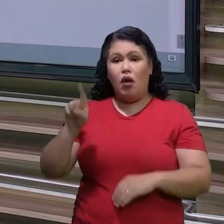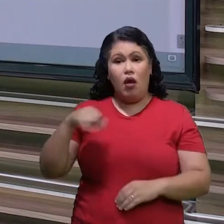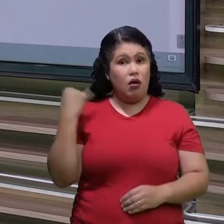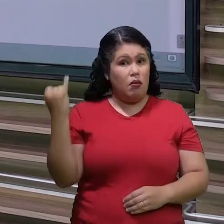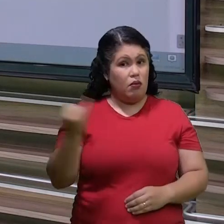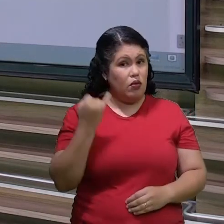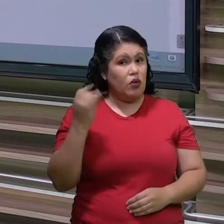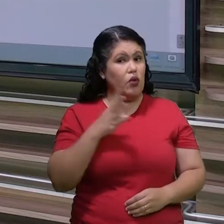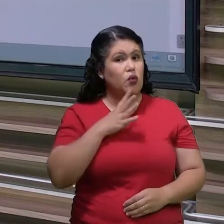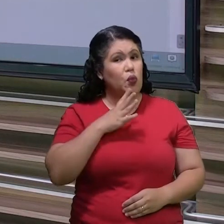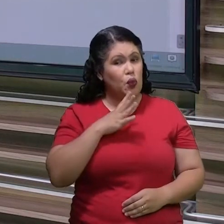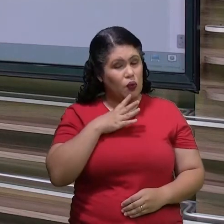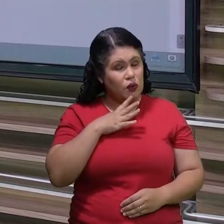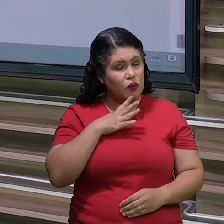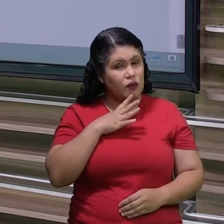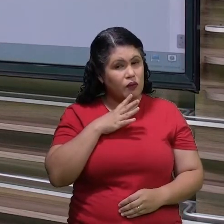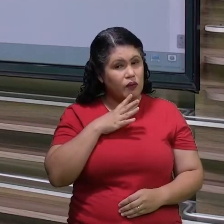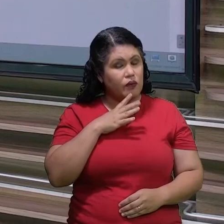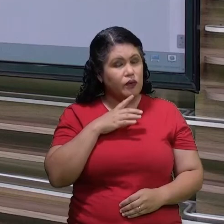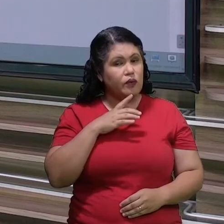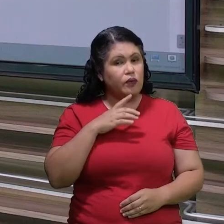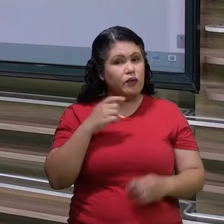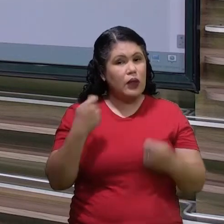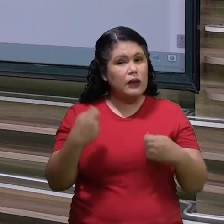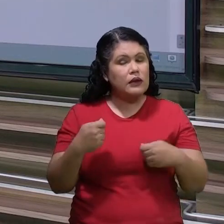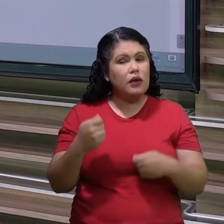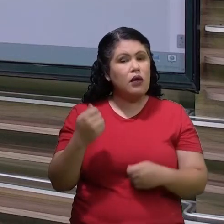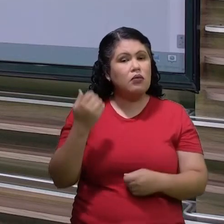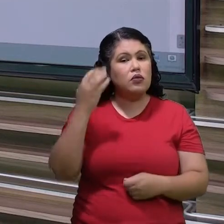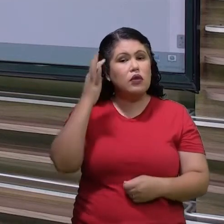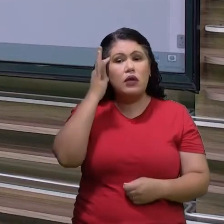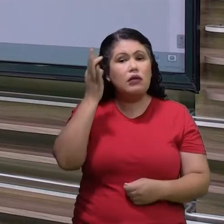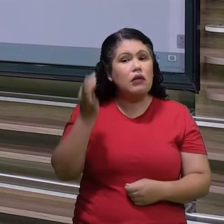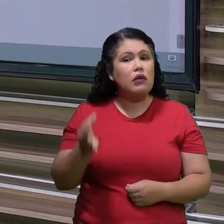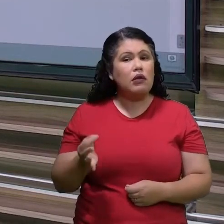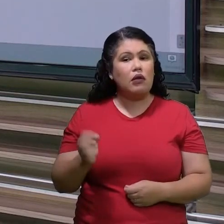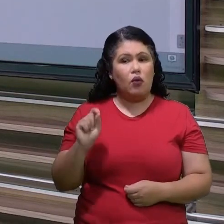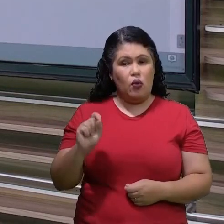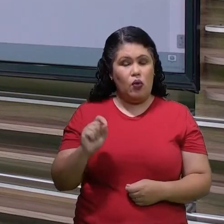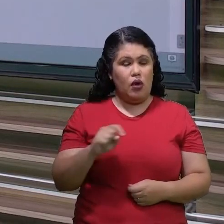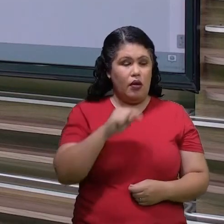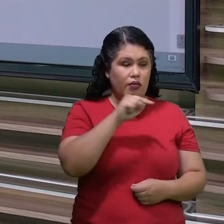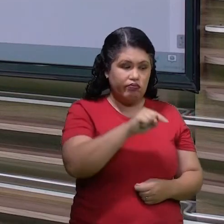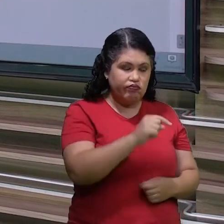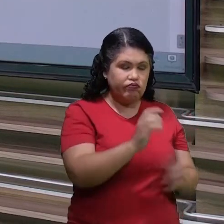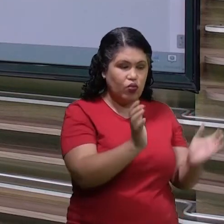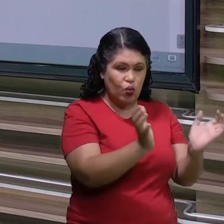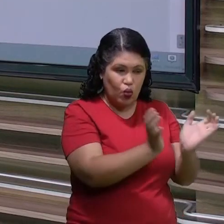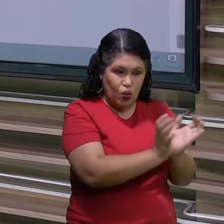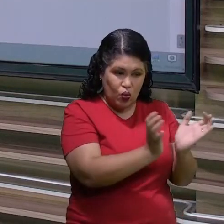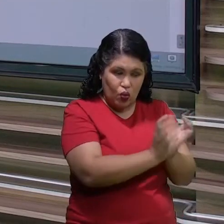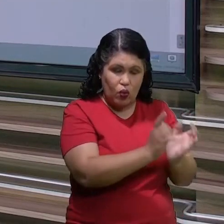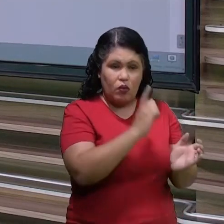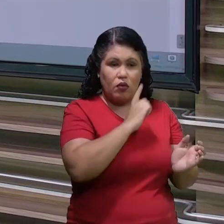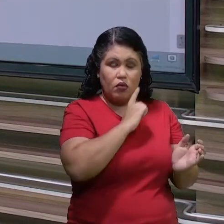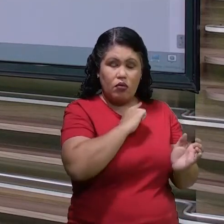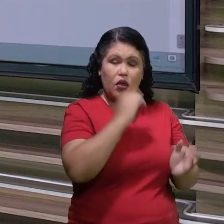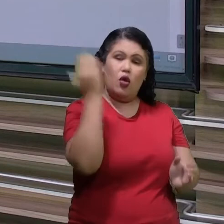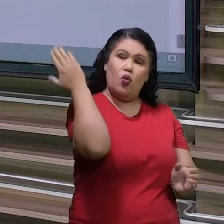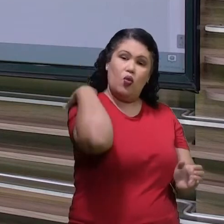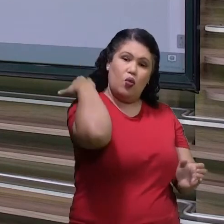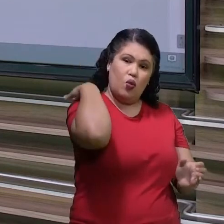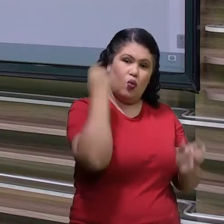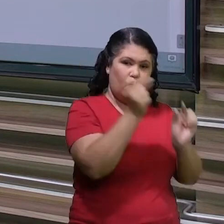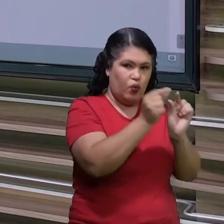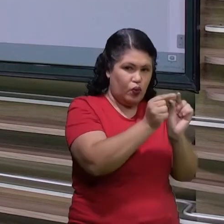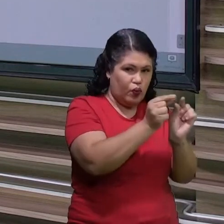desses animais é a compreensão de que os vertebrados possuem coluna vertebral, crânio, é uma estrutura muito